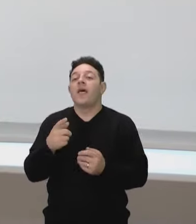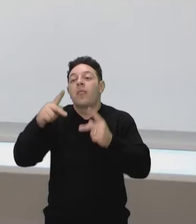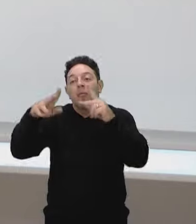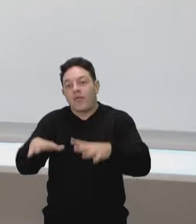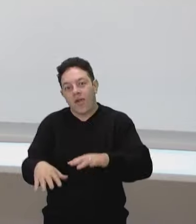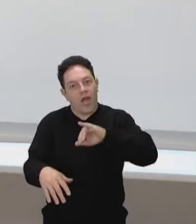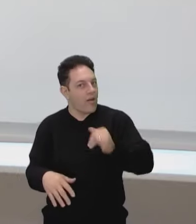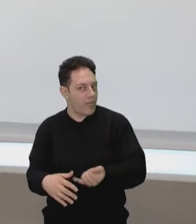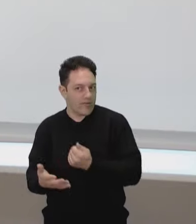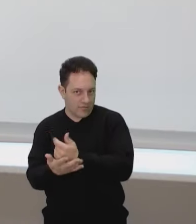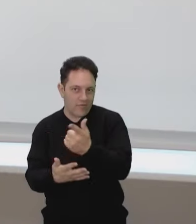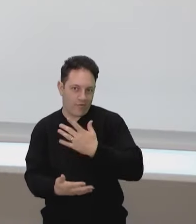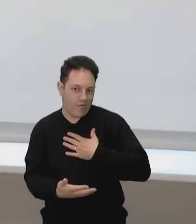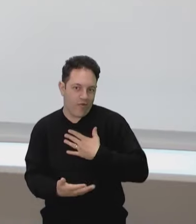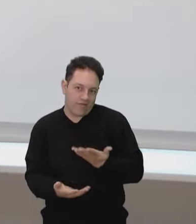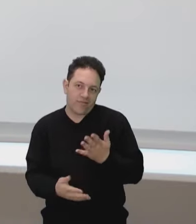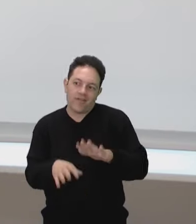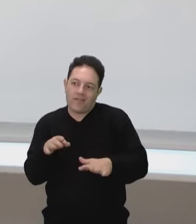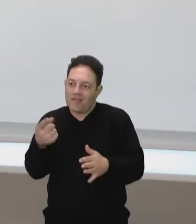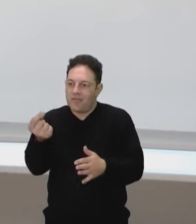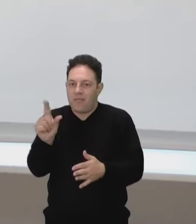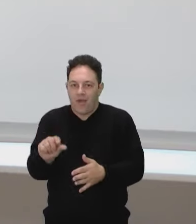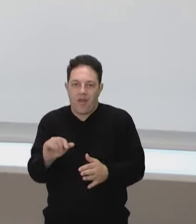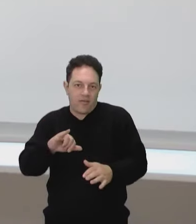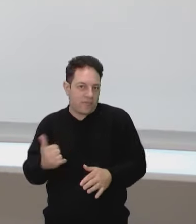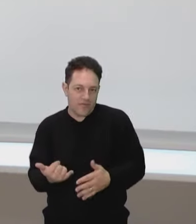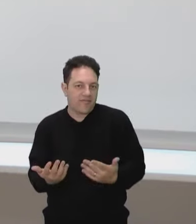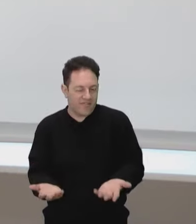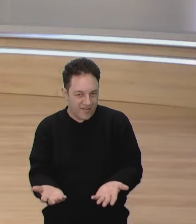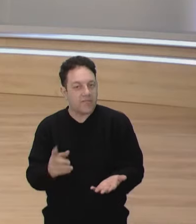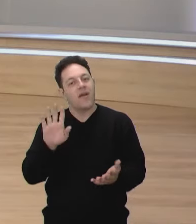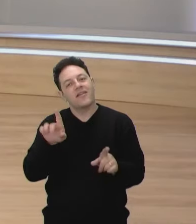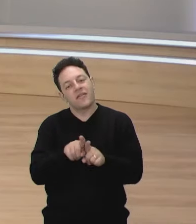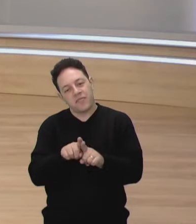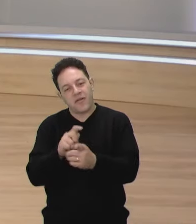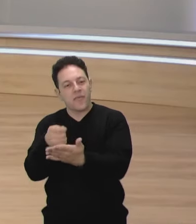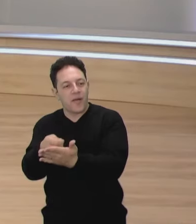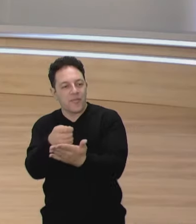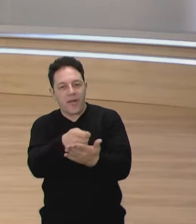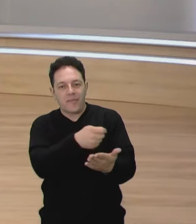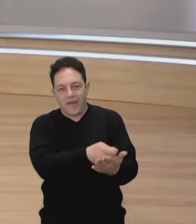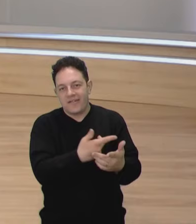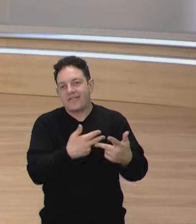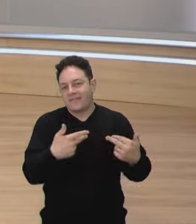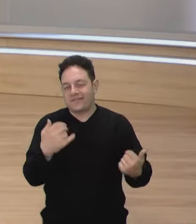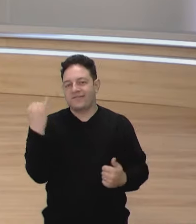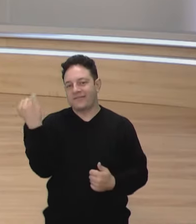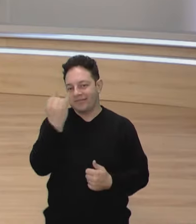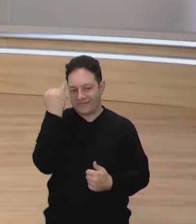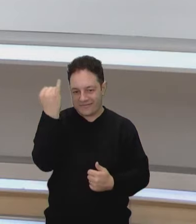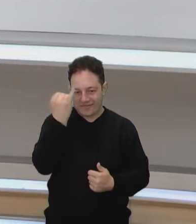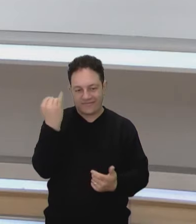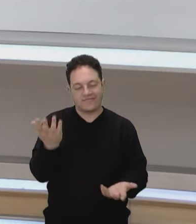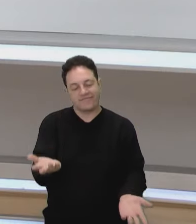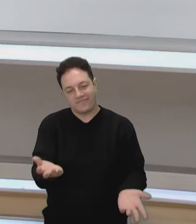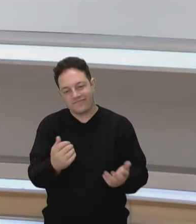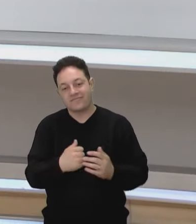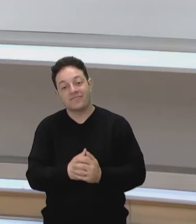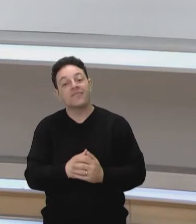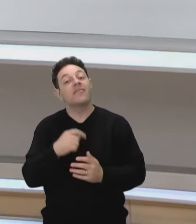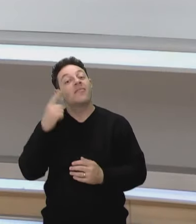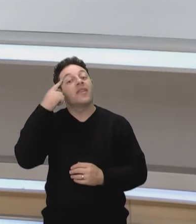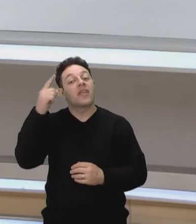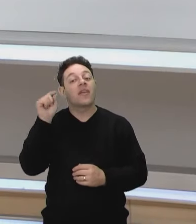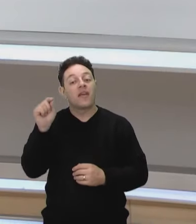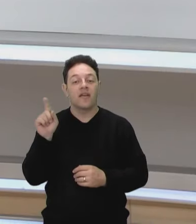de uma promoção e é um objeto que a gente quer muito, mas a gente também tem que pagar, né, as despesas fixas. Lembrando aí